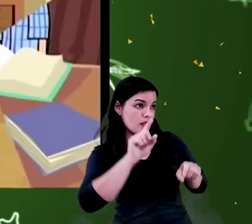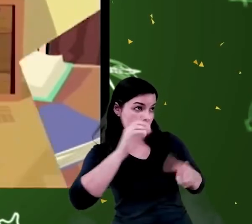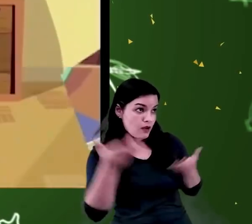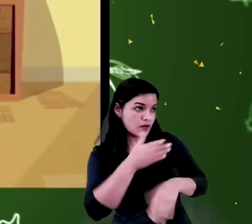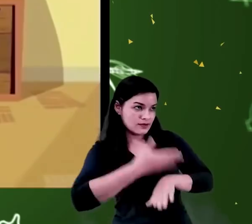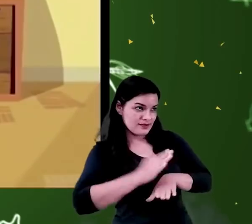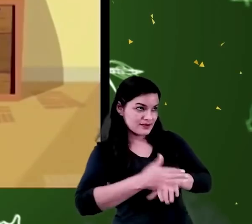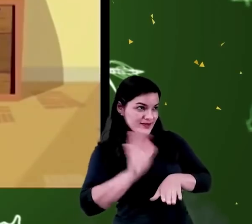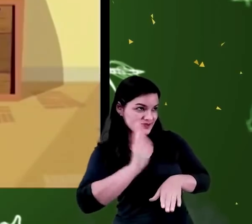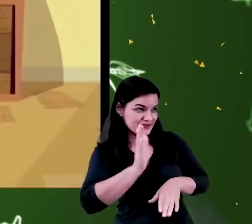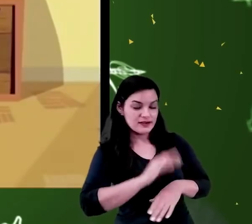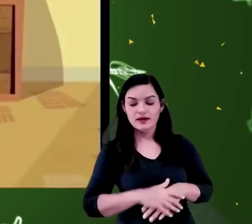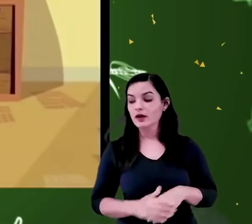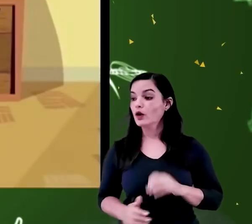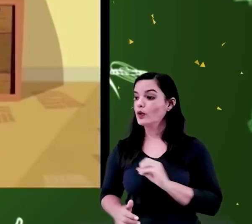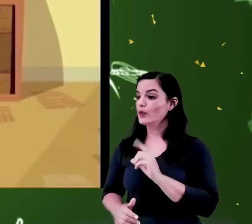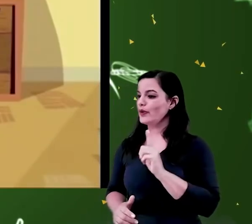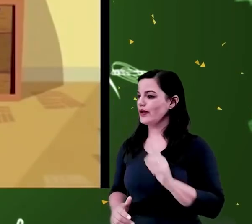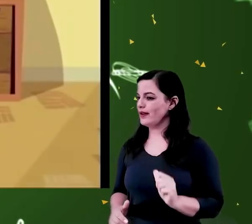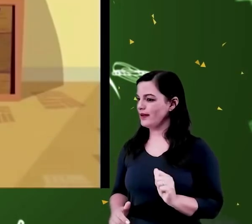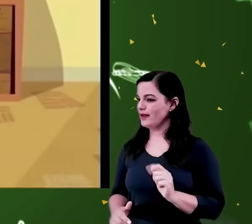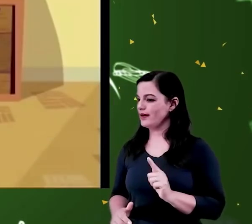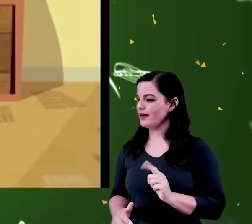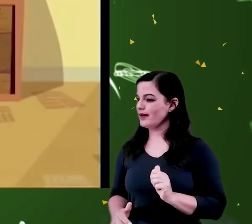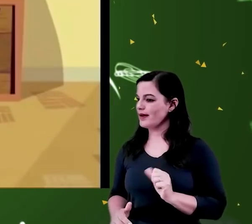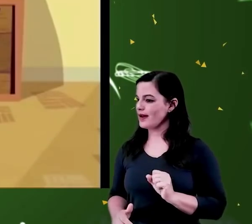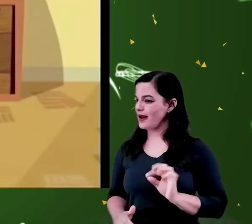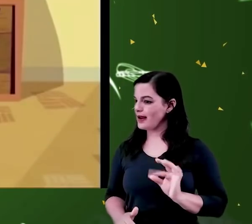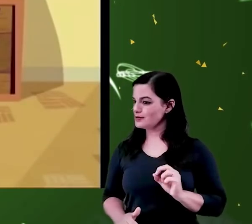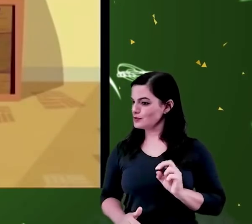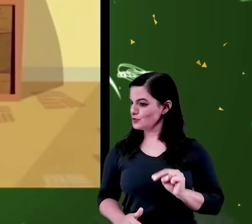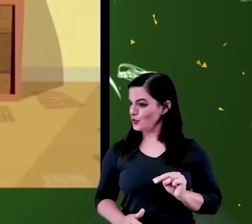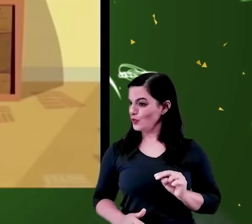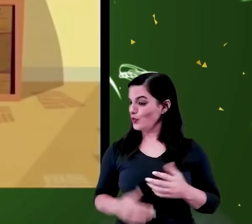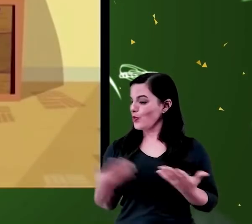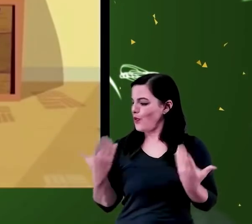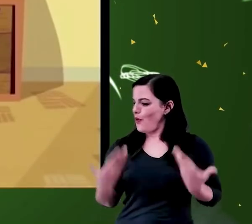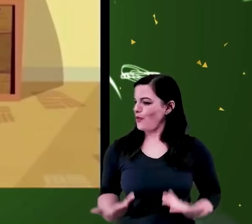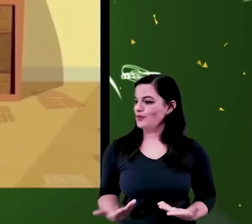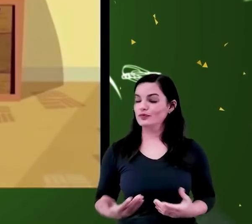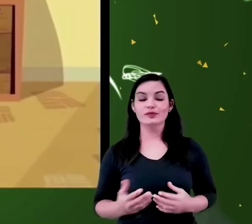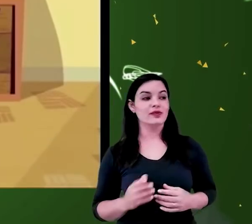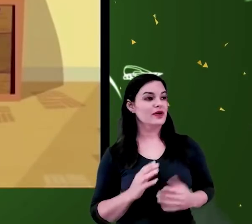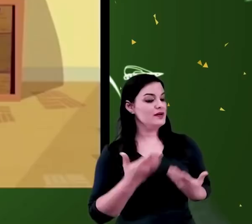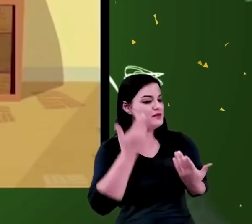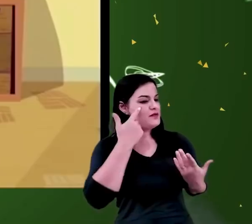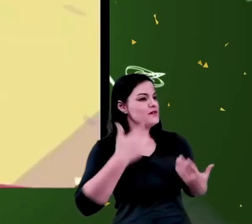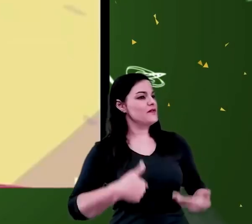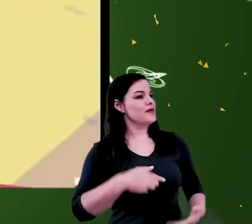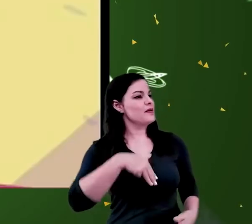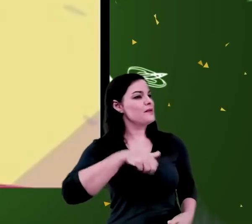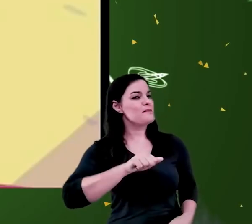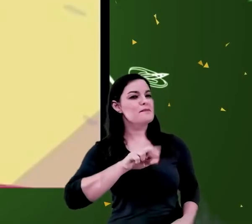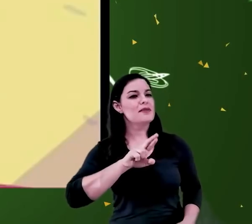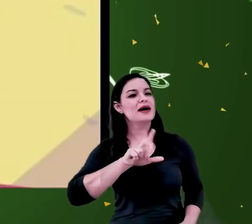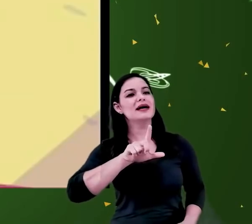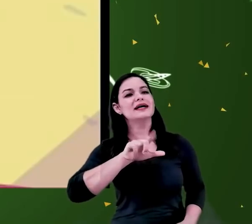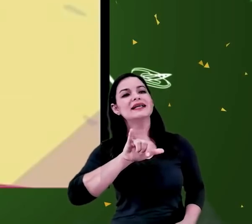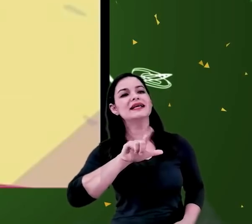Tchau! Olá, Gaston. Que tal? Olá! Que tal, Marília?